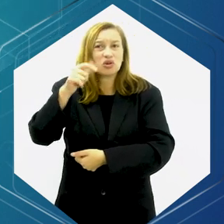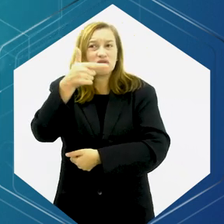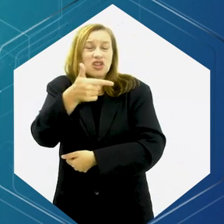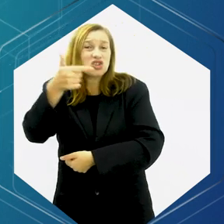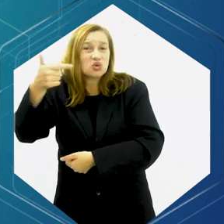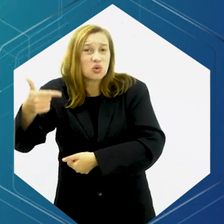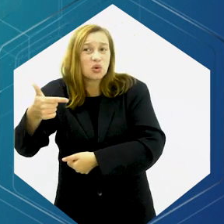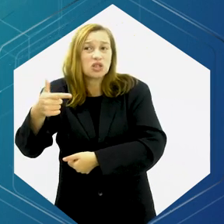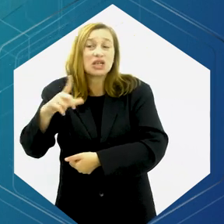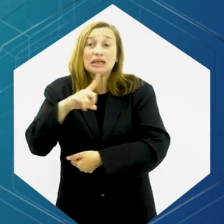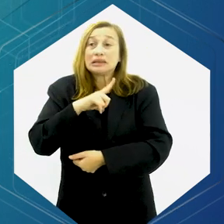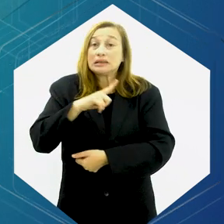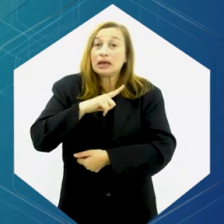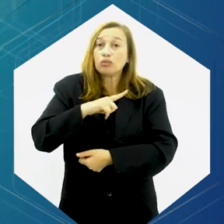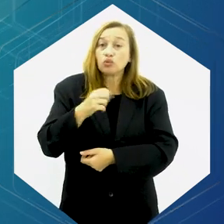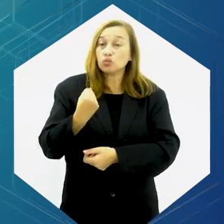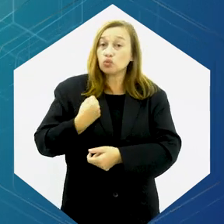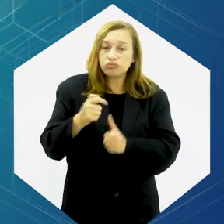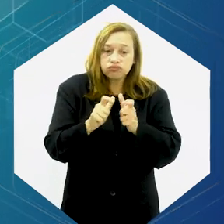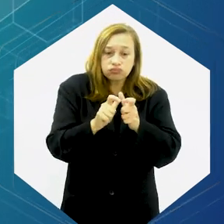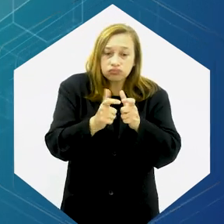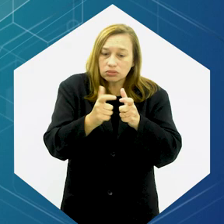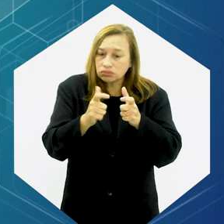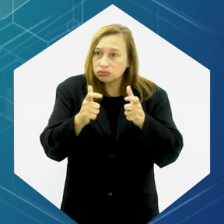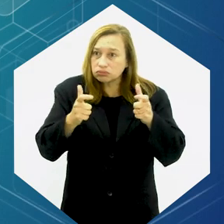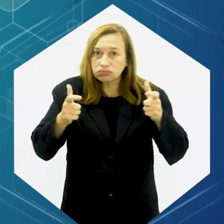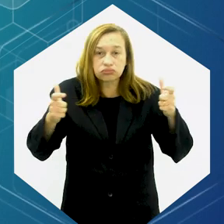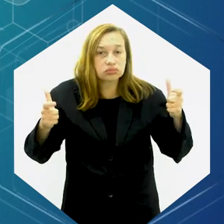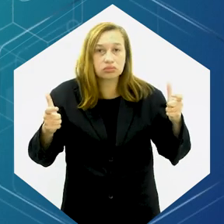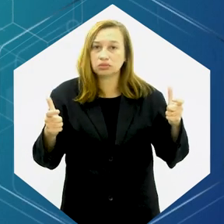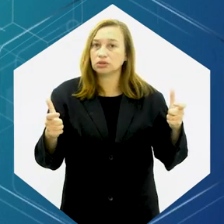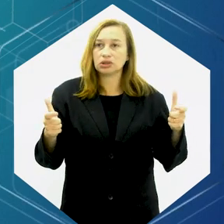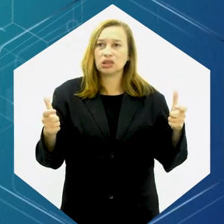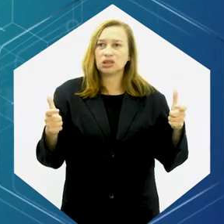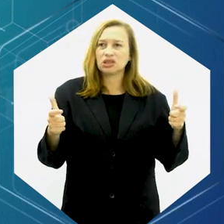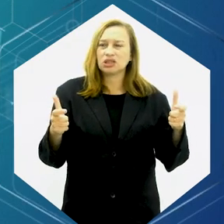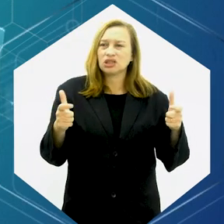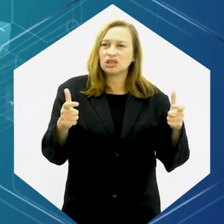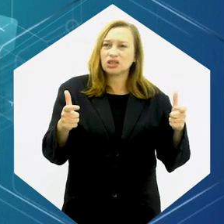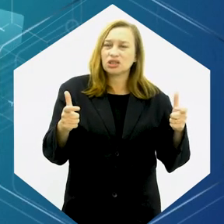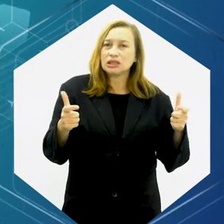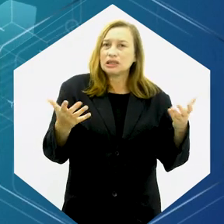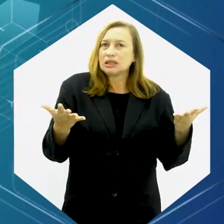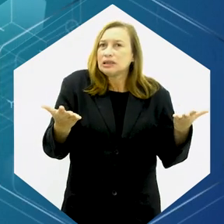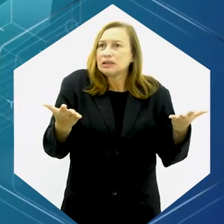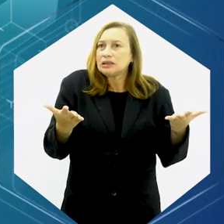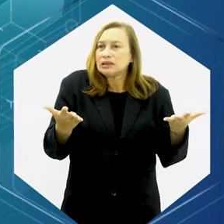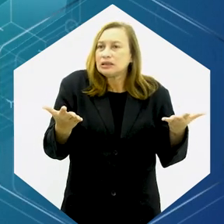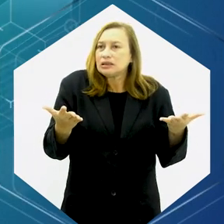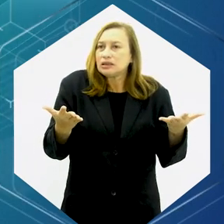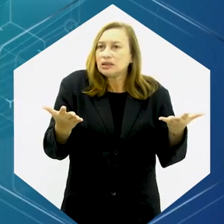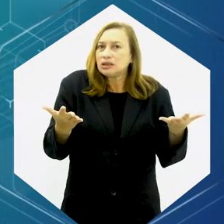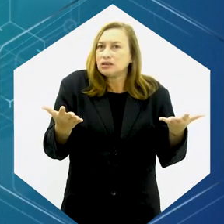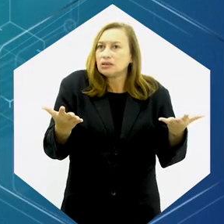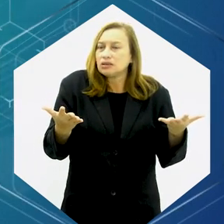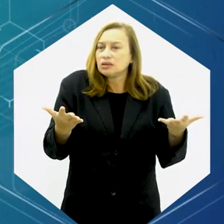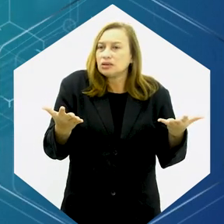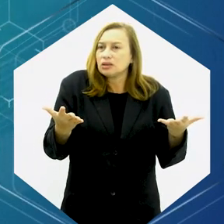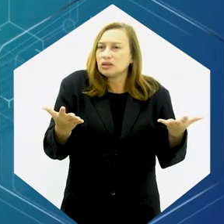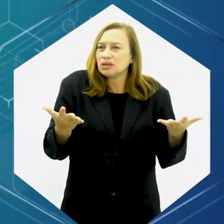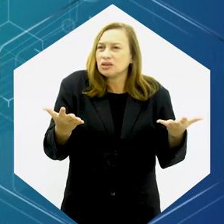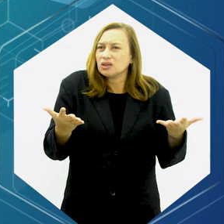perdão nós temos uma aumento alarmante alarmante eu digo assim AL armante